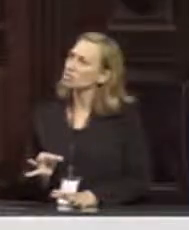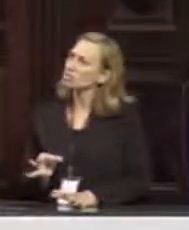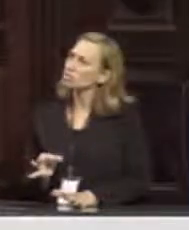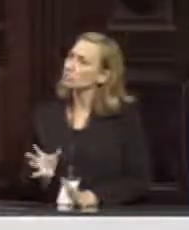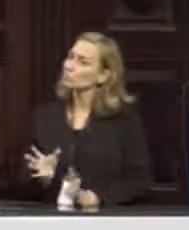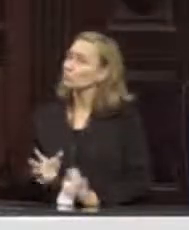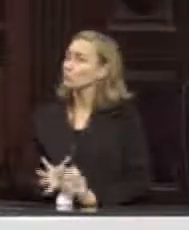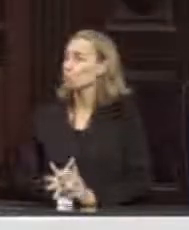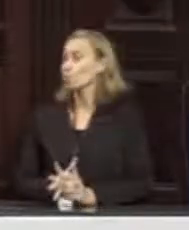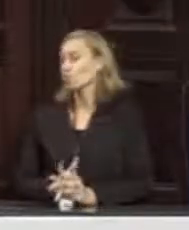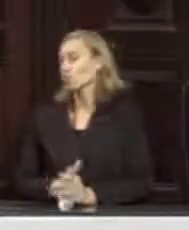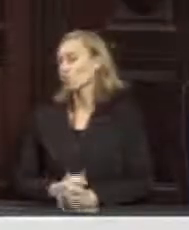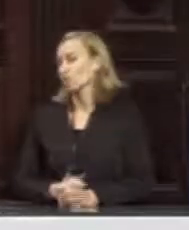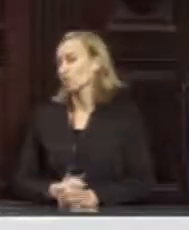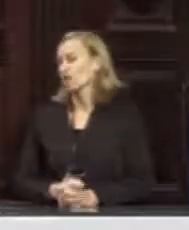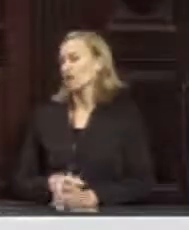estatais.